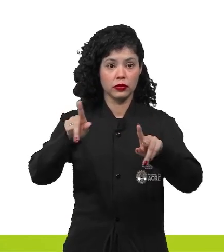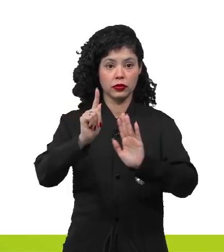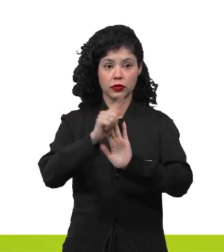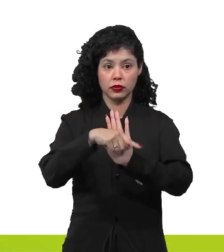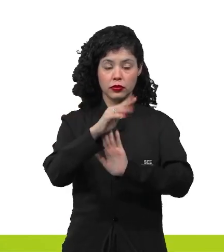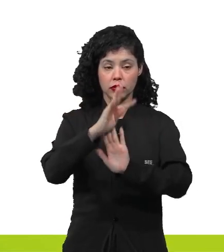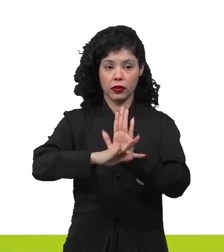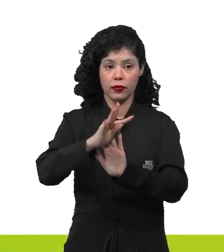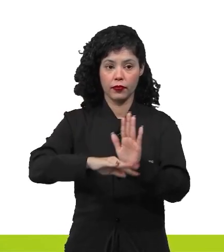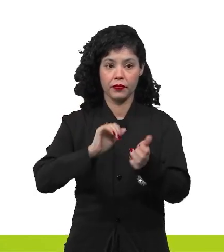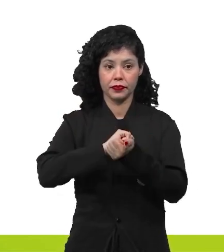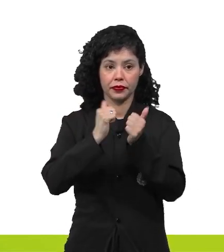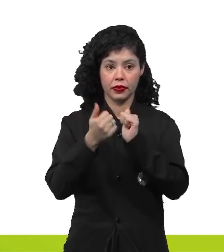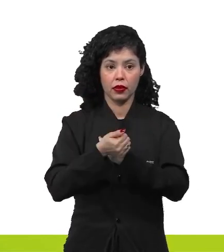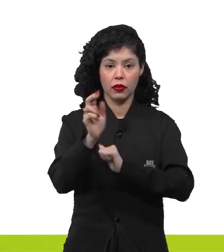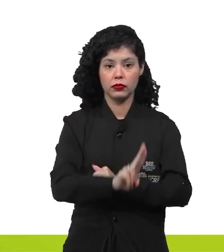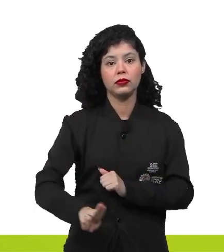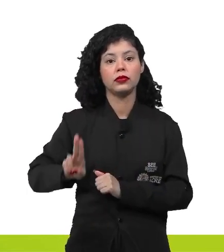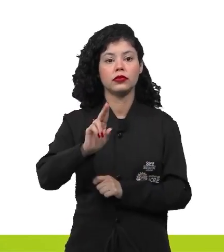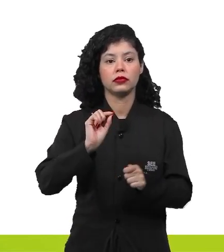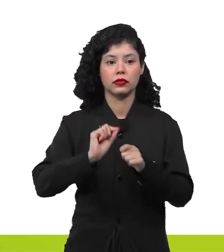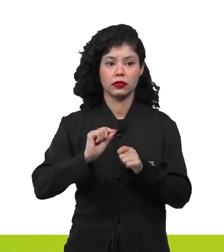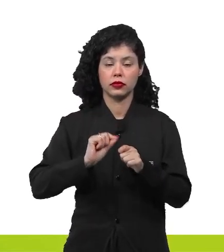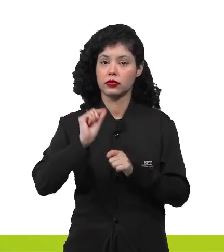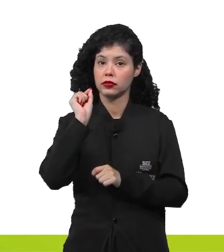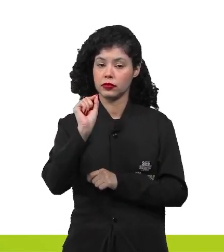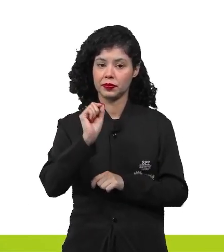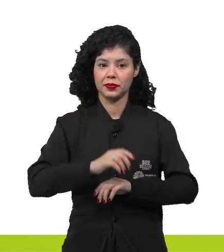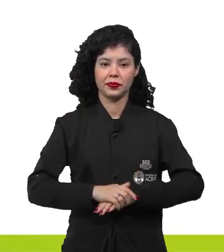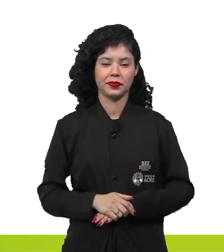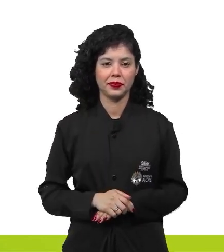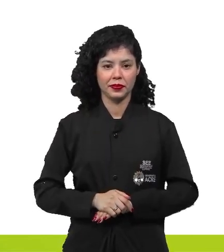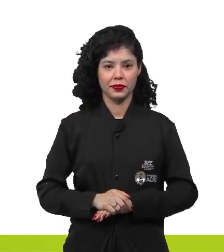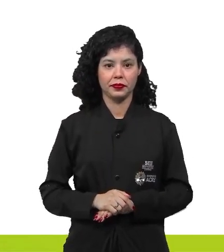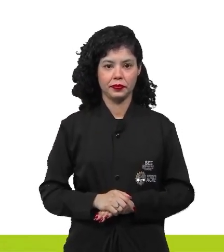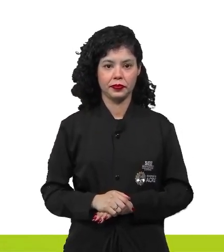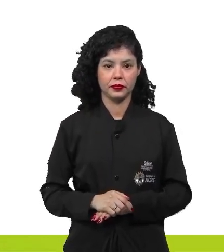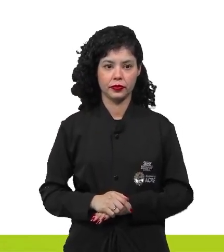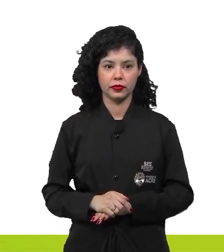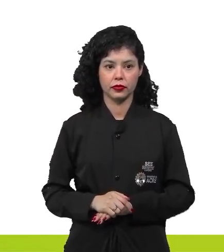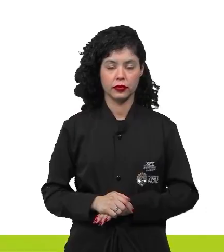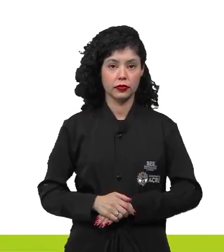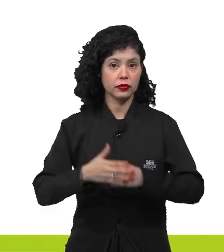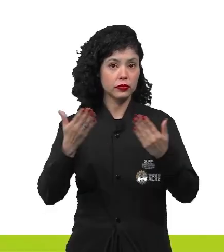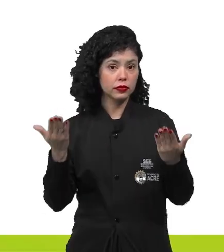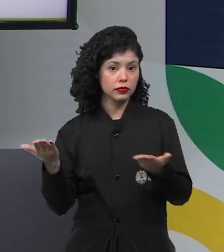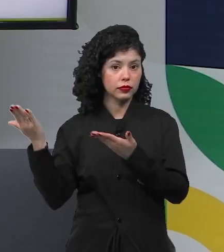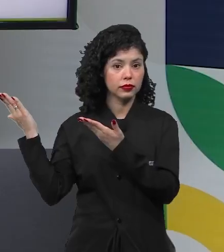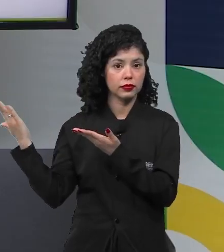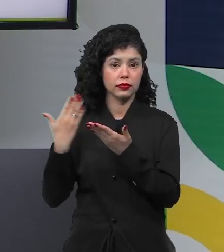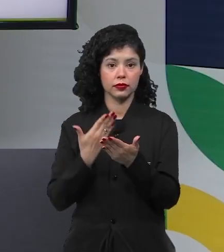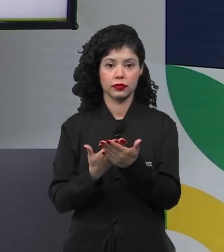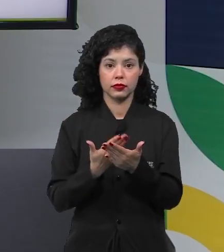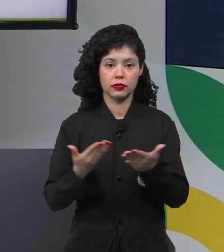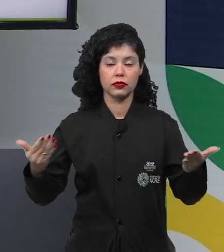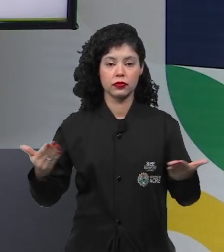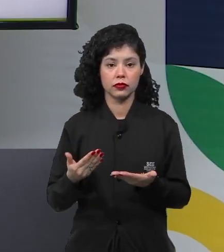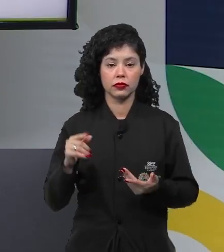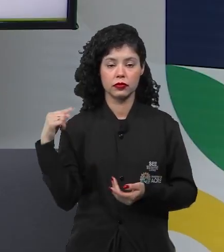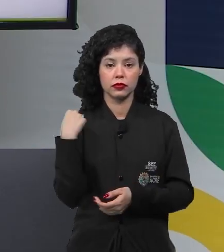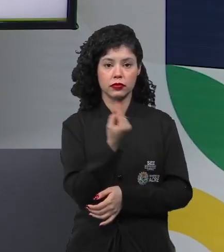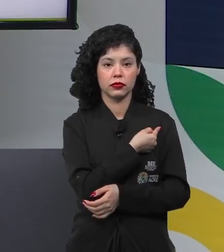gêneros textuais se adequam ao uso que se faz deles. Nesse caso, na aula de hoje, nós